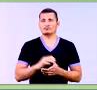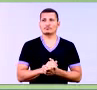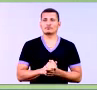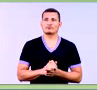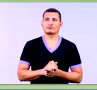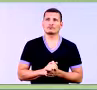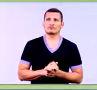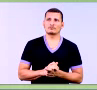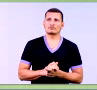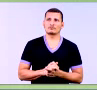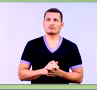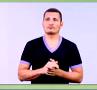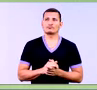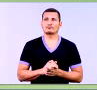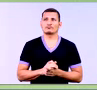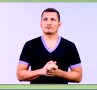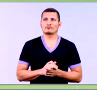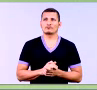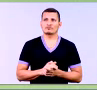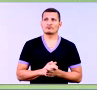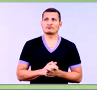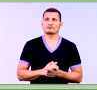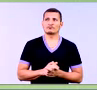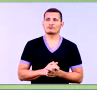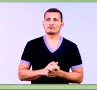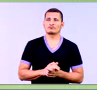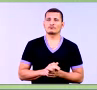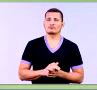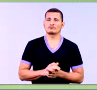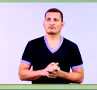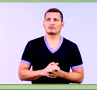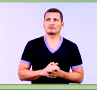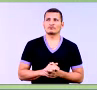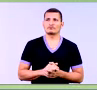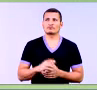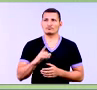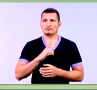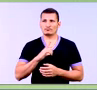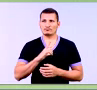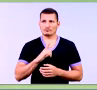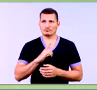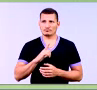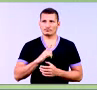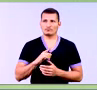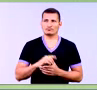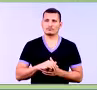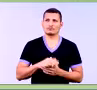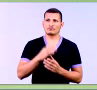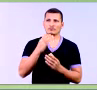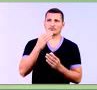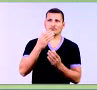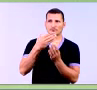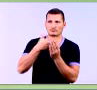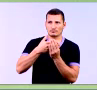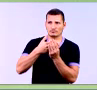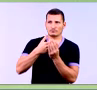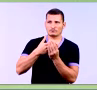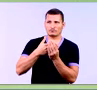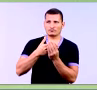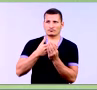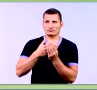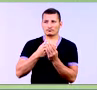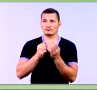Acredito que todos estão respondendo CDN, não é isso? Nós temos uma declaração dos arquivos que estão